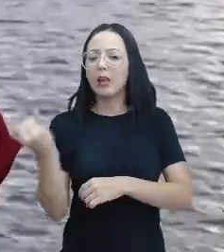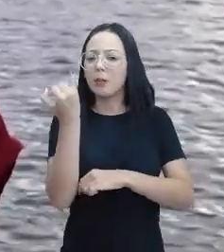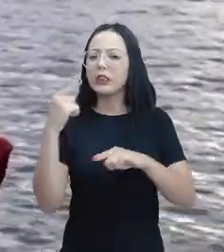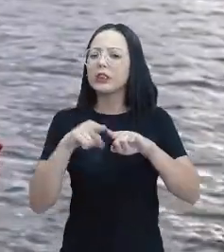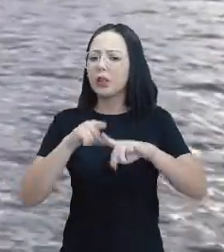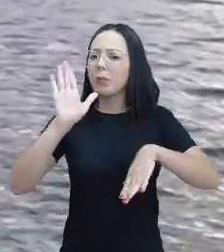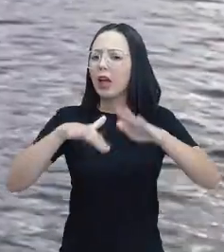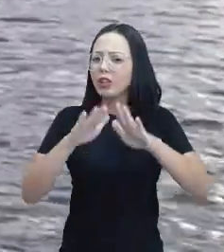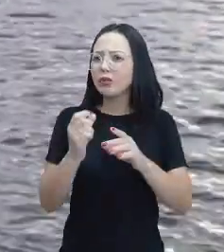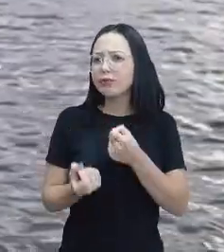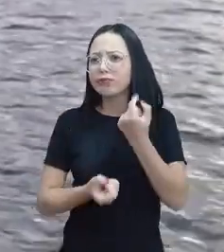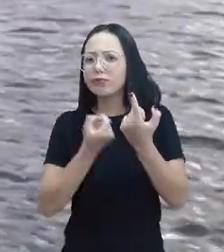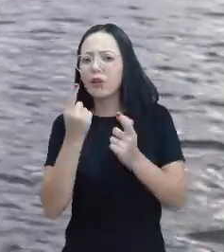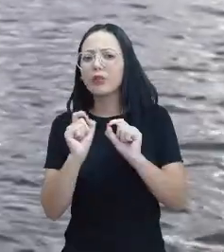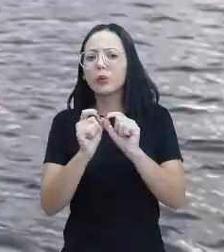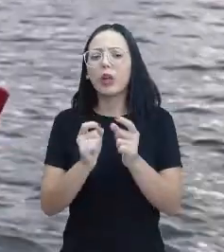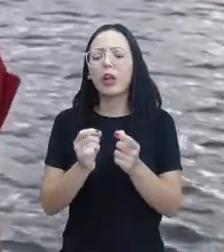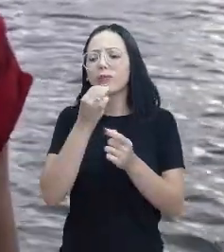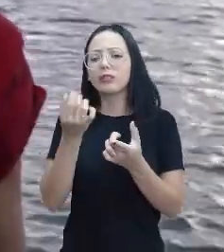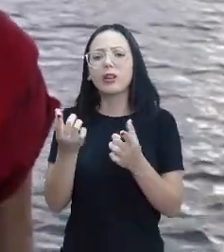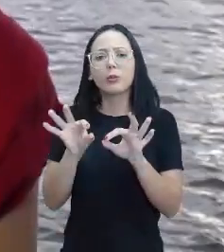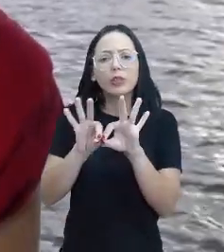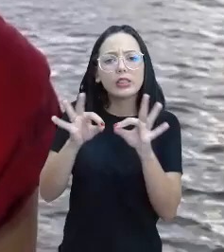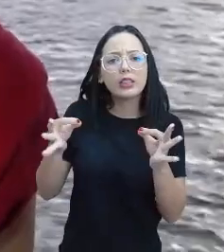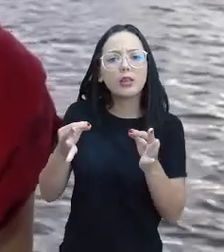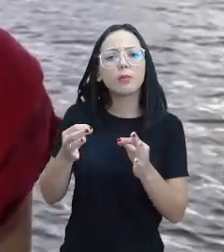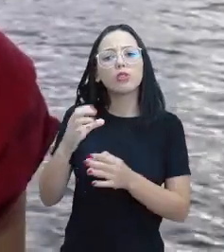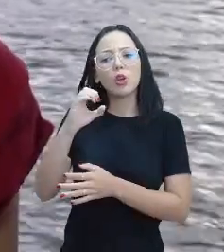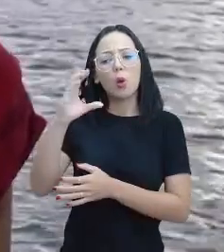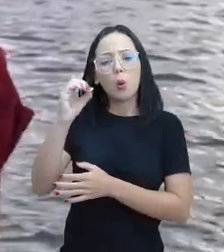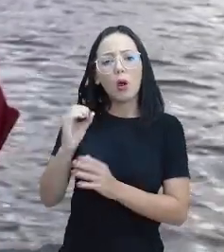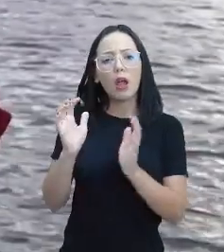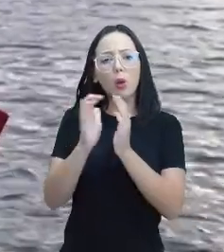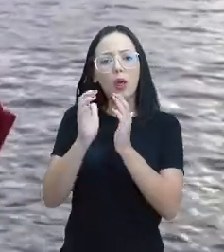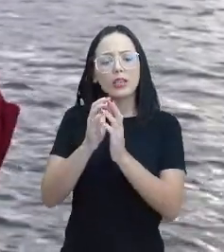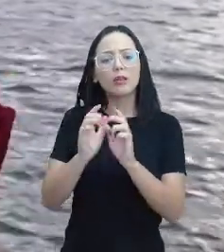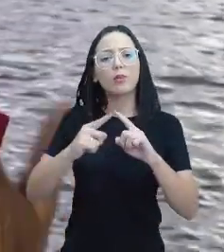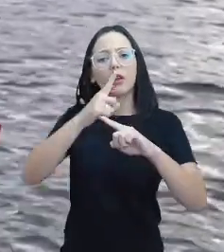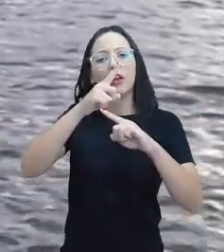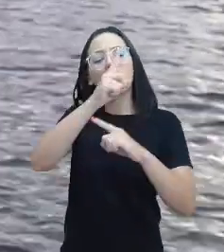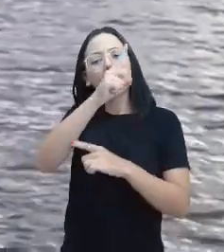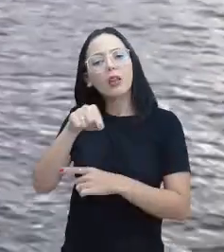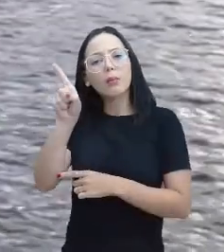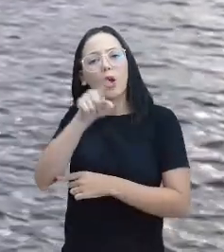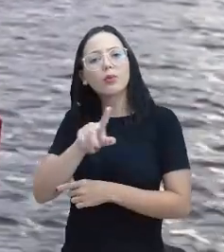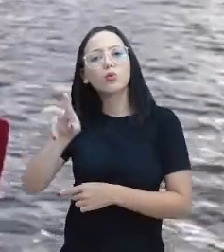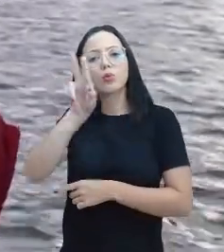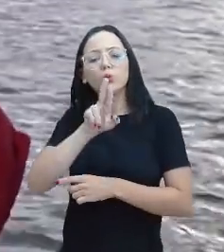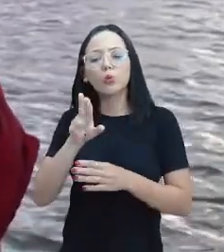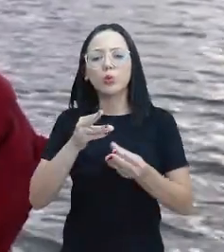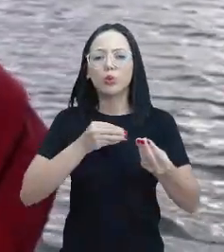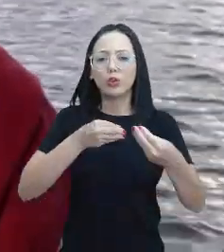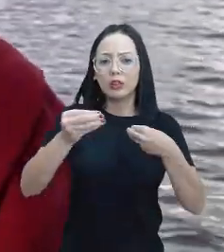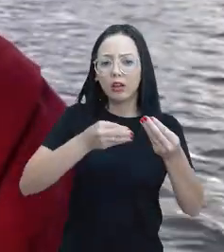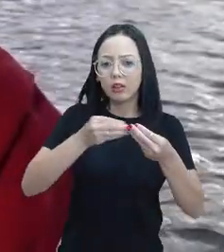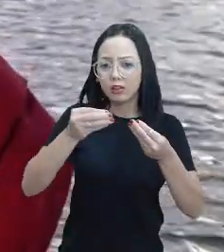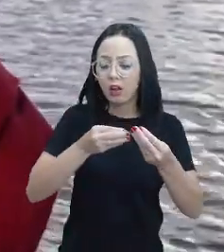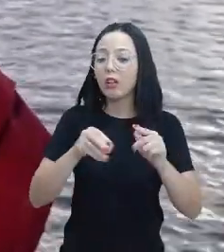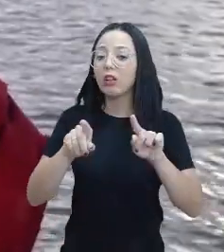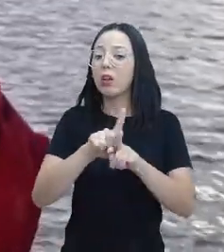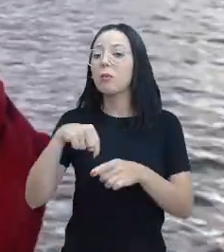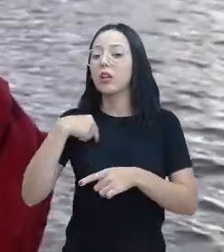simples, como o Eco Recife, que proíbe o consumo do descartável de uma forma geral no edifício sede e que a